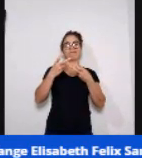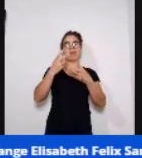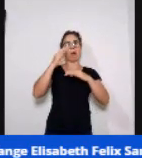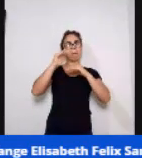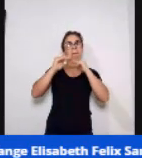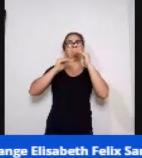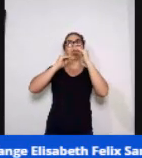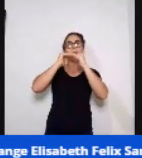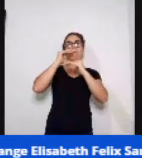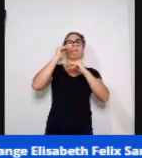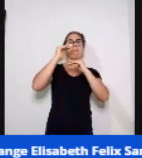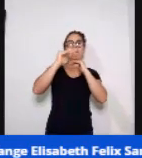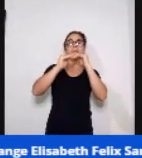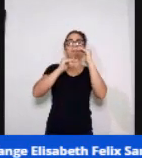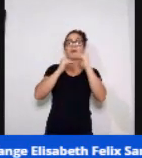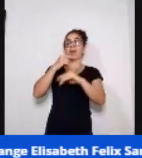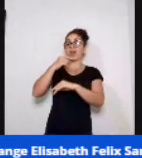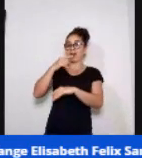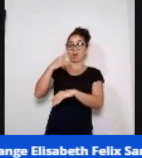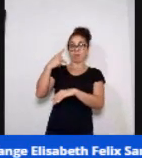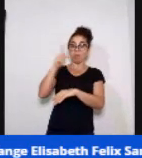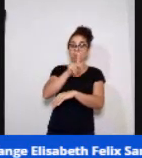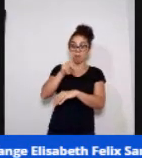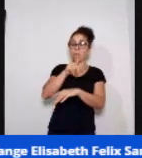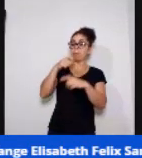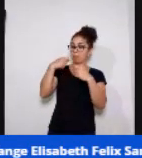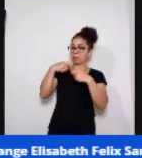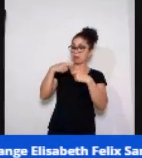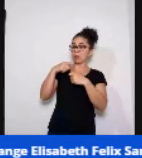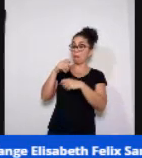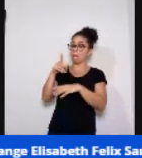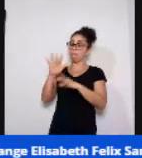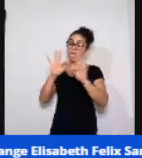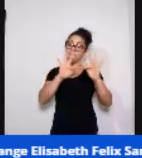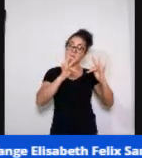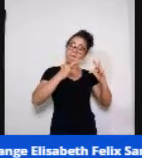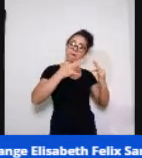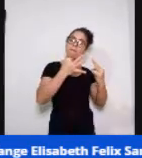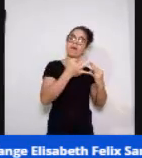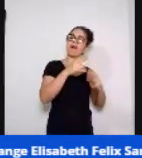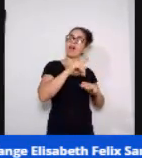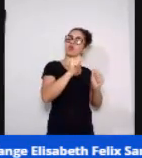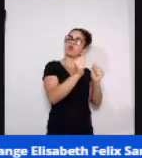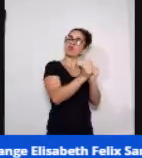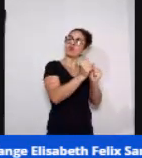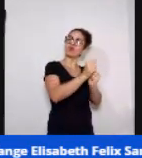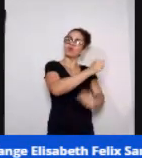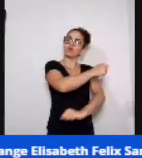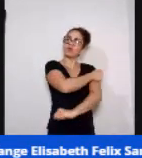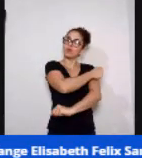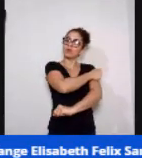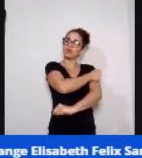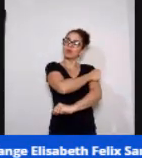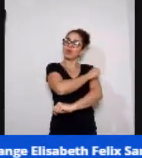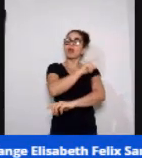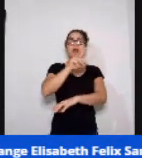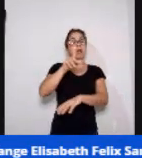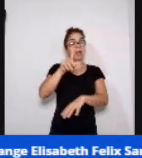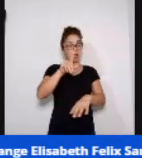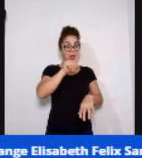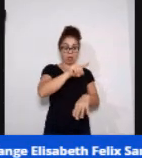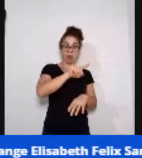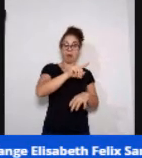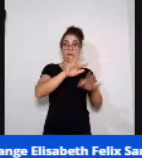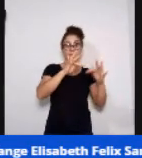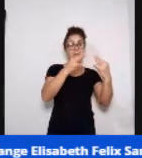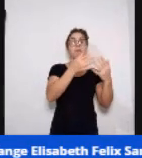depende daquele pai que está lá com aquele aluno. E o pai depende da gente também, né? Olha aí, conforme esse próximo slide,